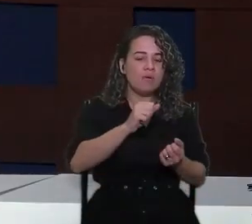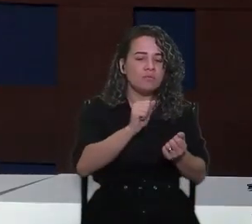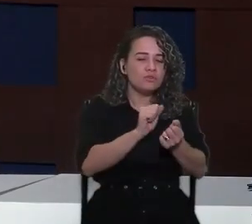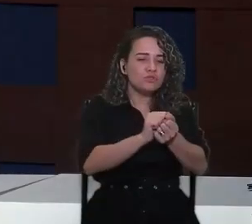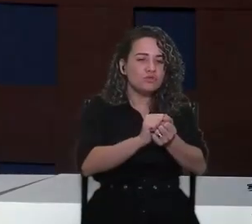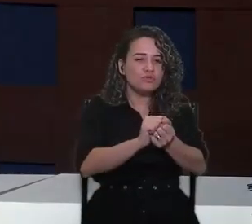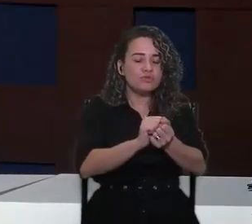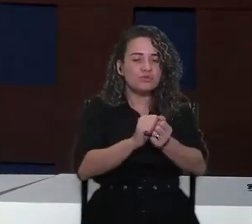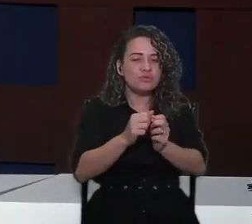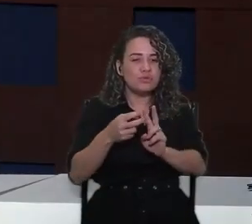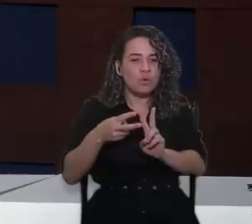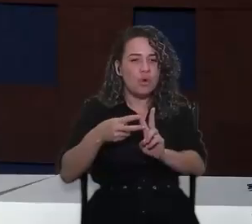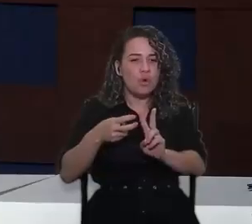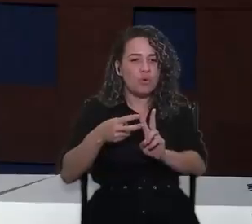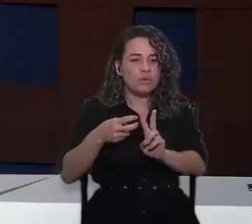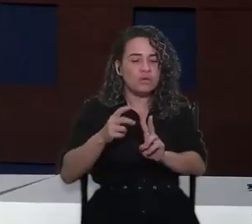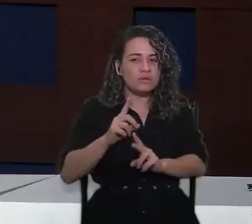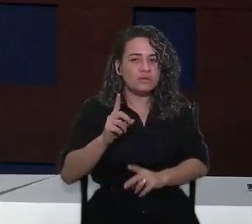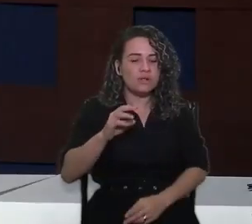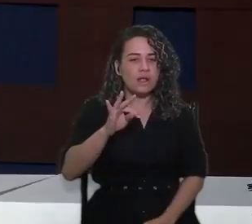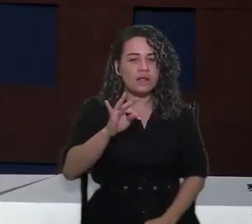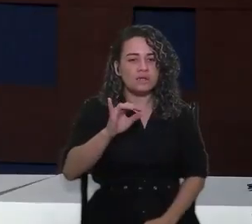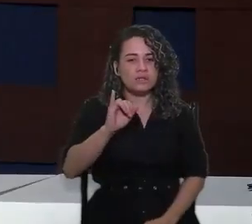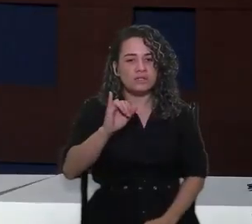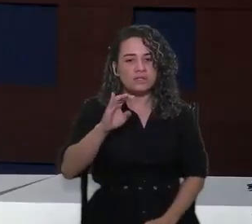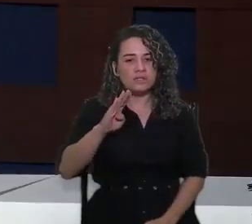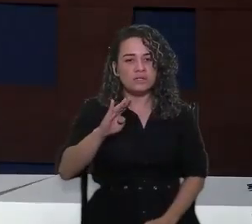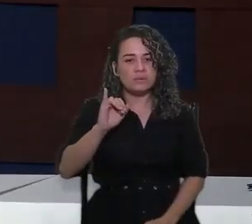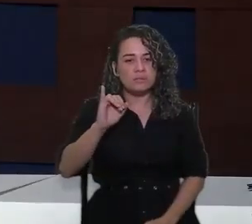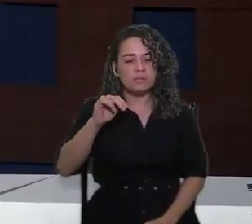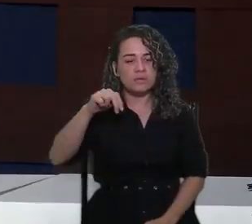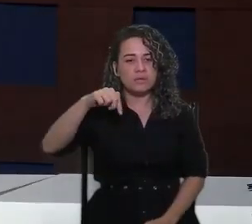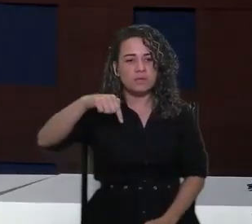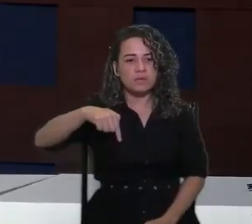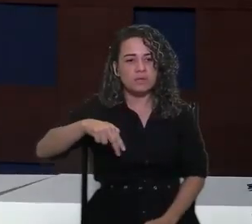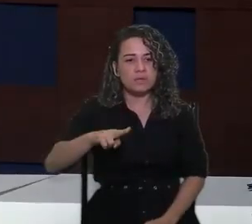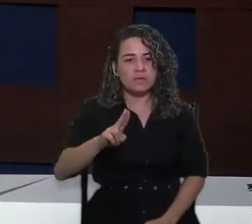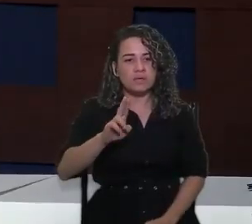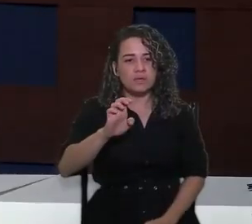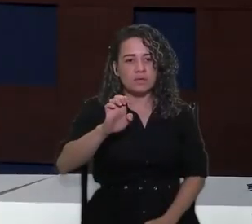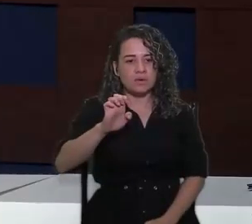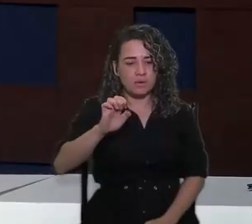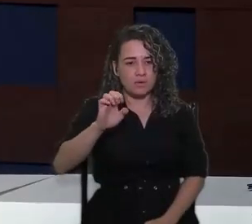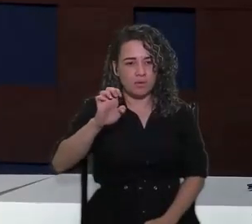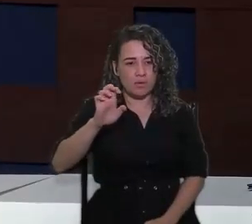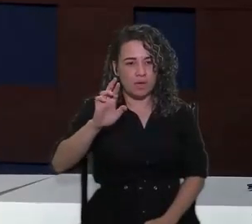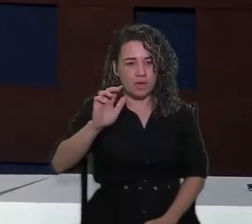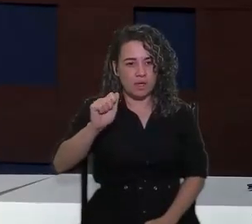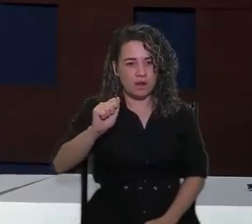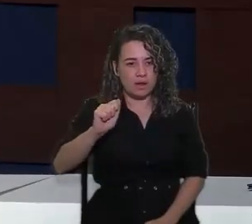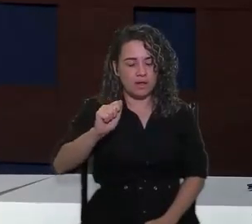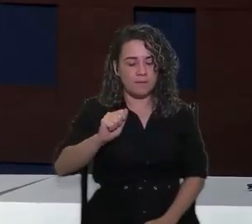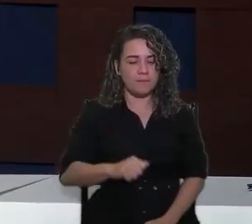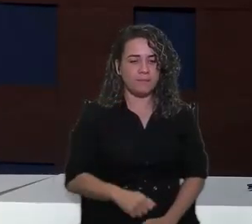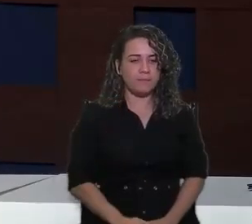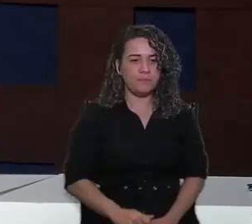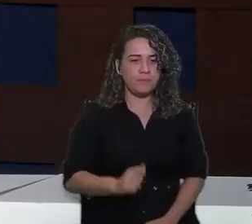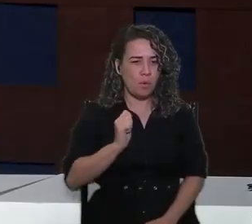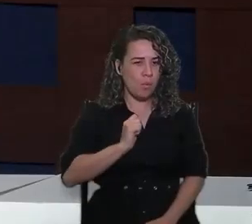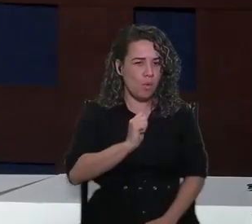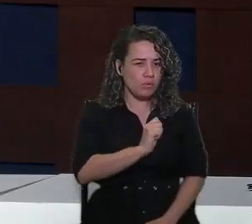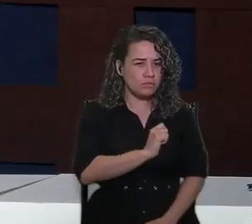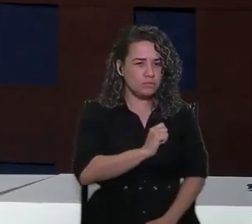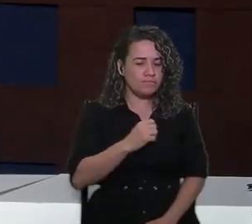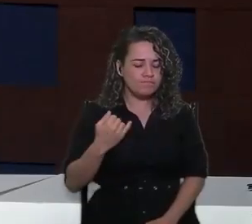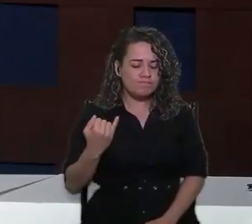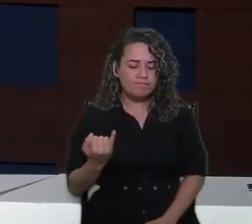Érico, um autor que foi tão importante para mim quando eu comecei a ler, quando eu comecei a